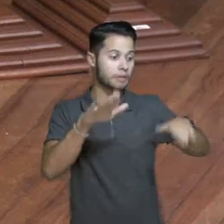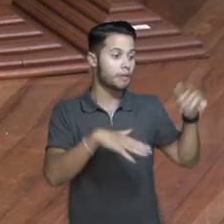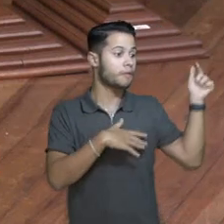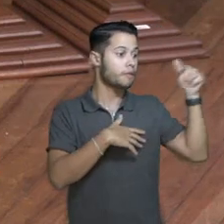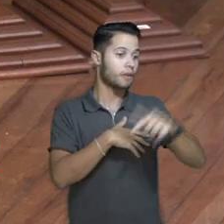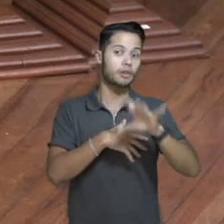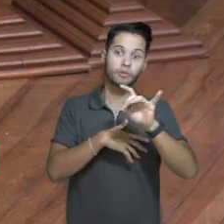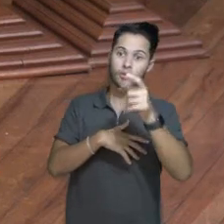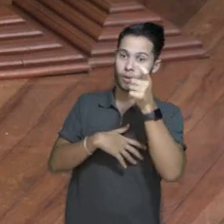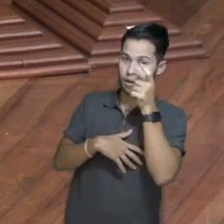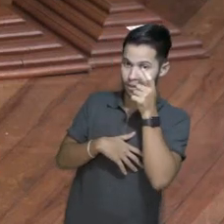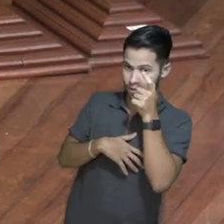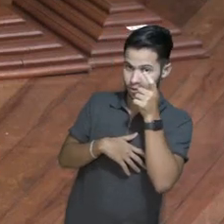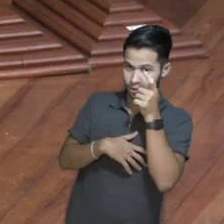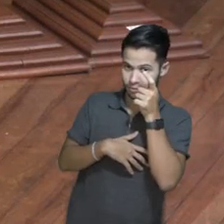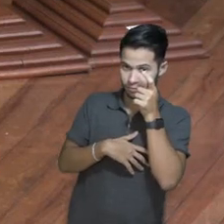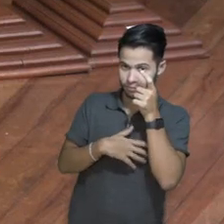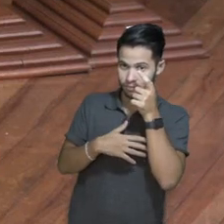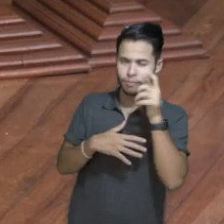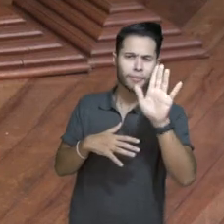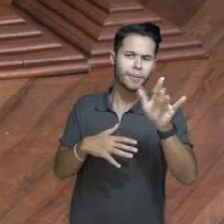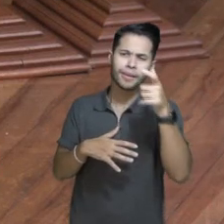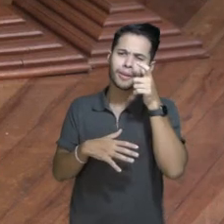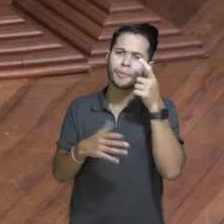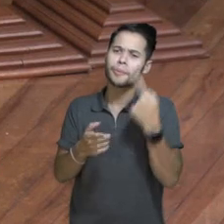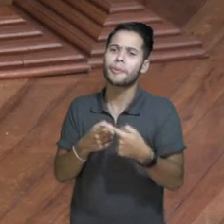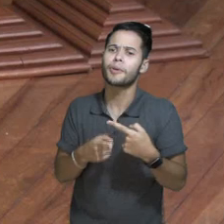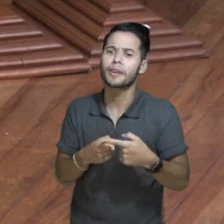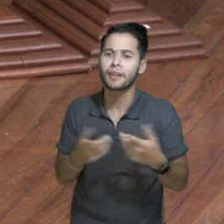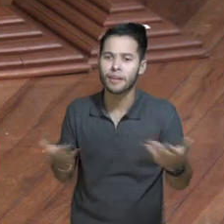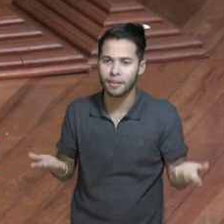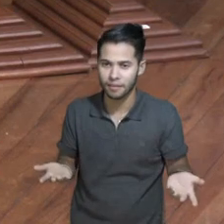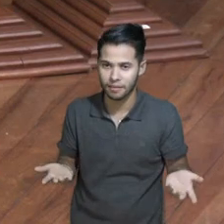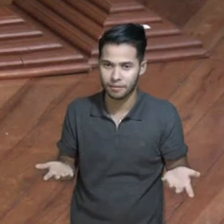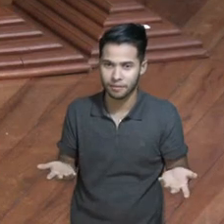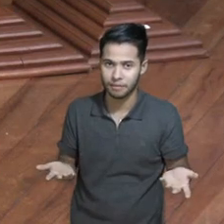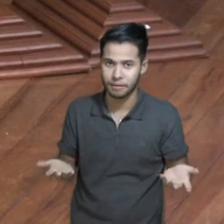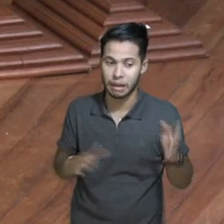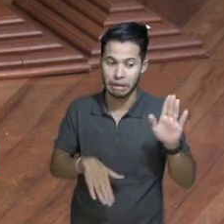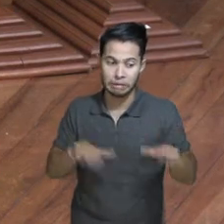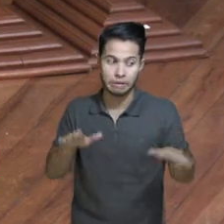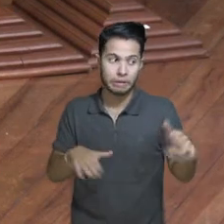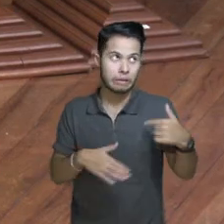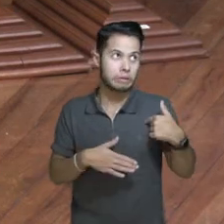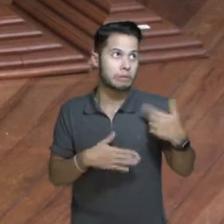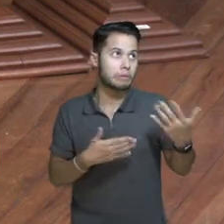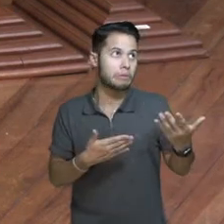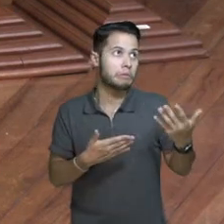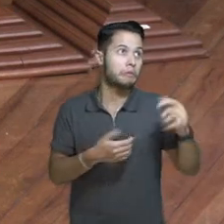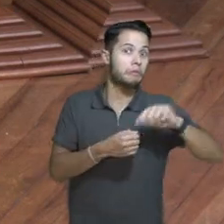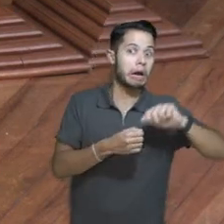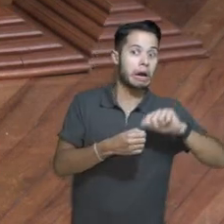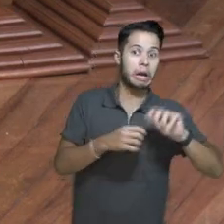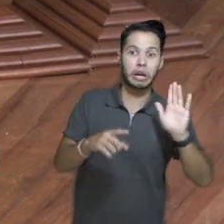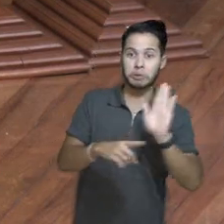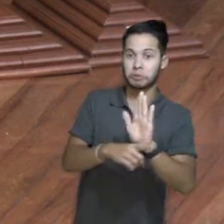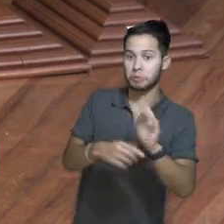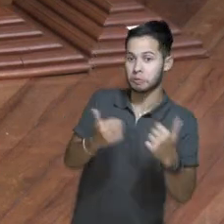conveniência conveniência de qu de status de dizer que faz